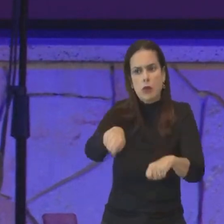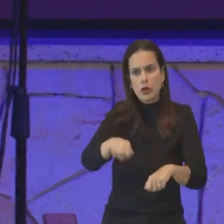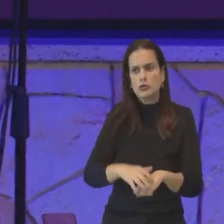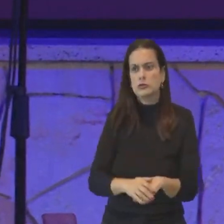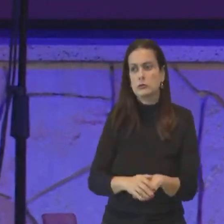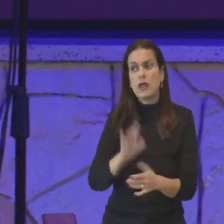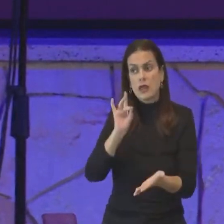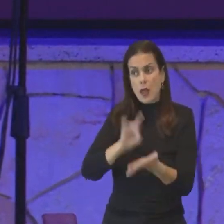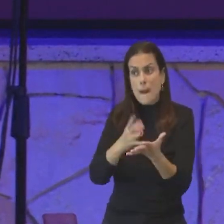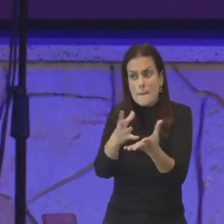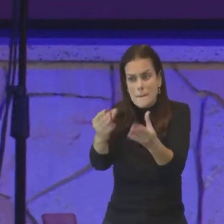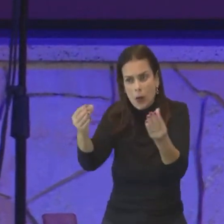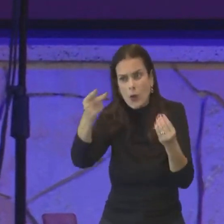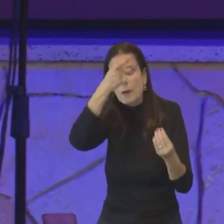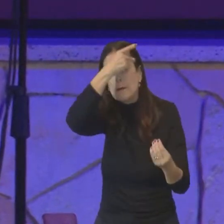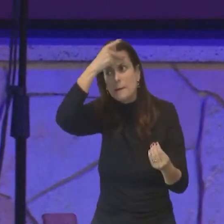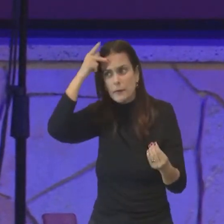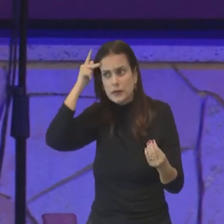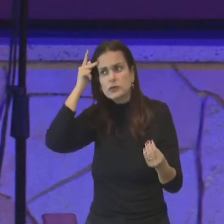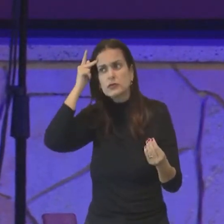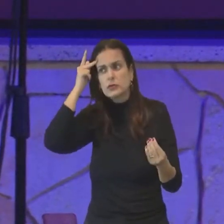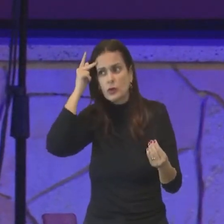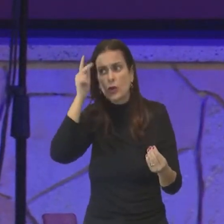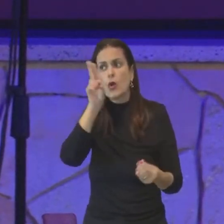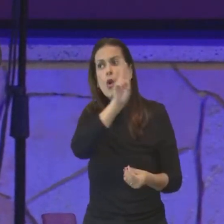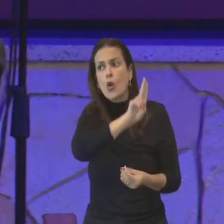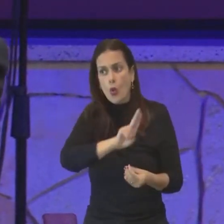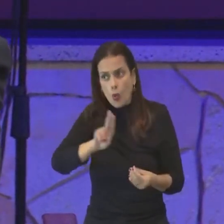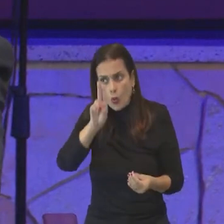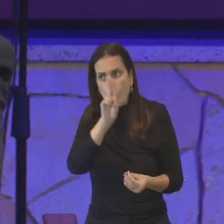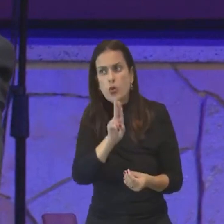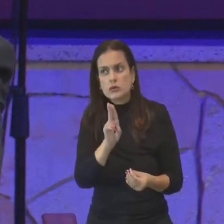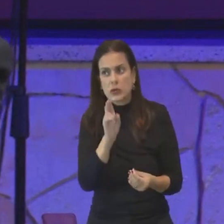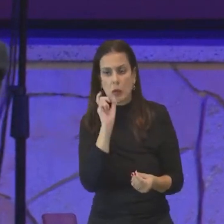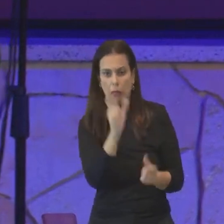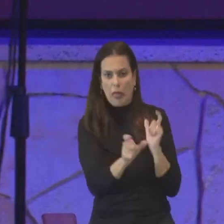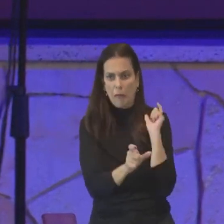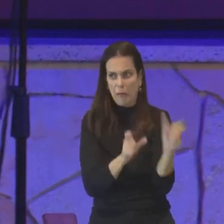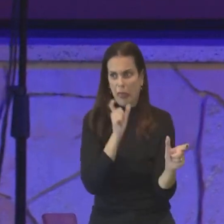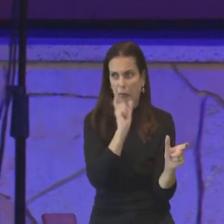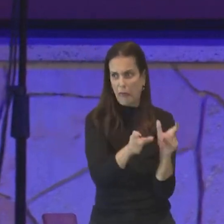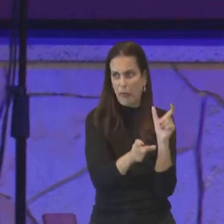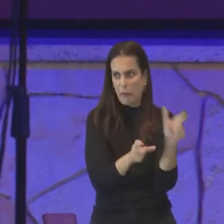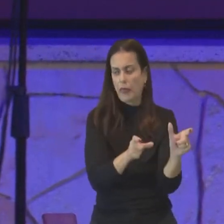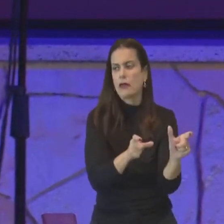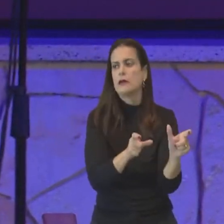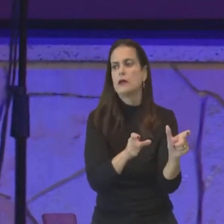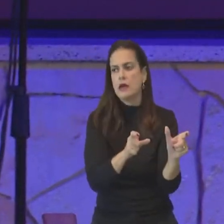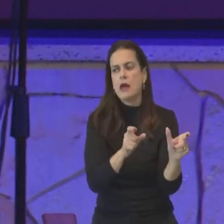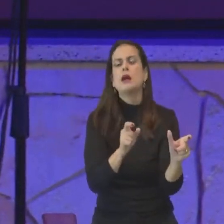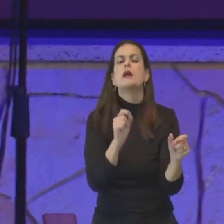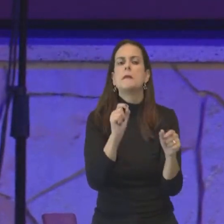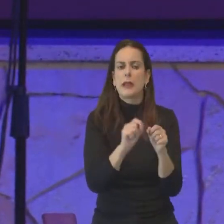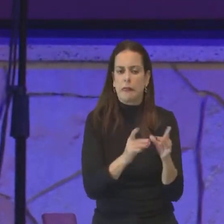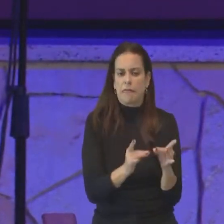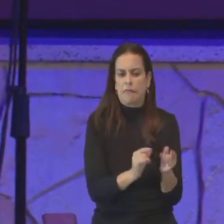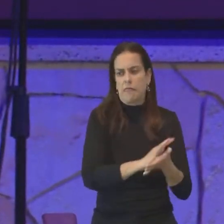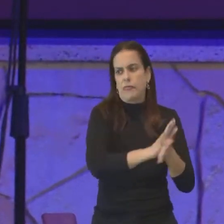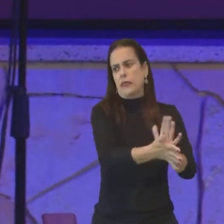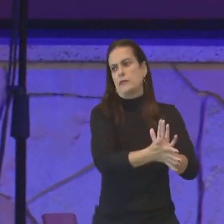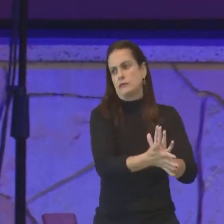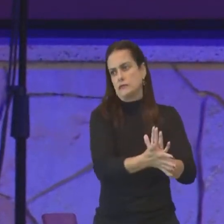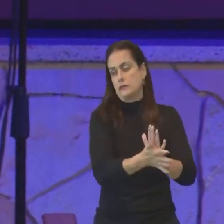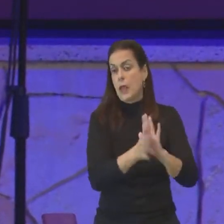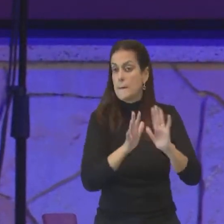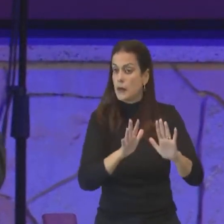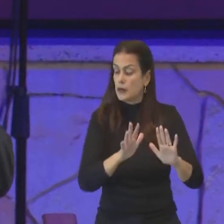muitas pessoas usam suas palavras duras como pedras para causar destruição, mas não é isso que o texto está